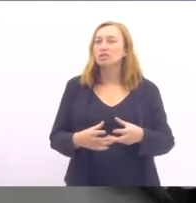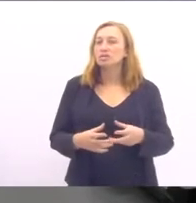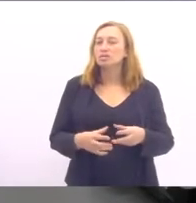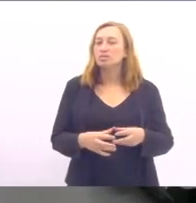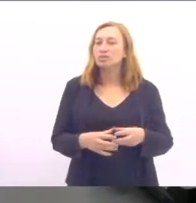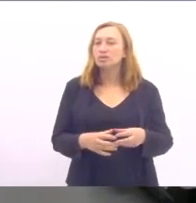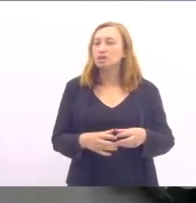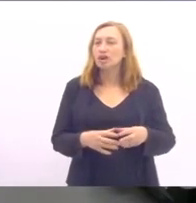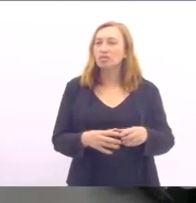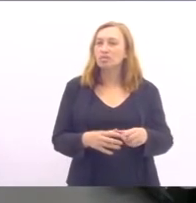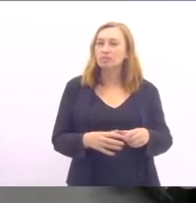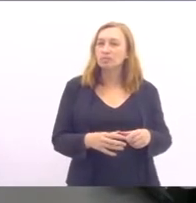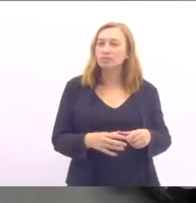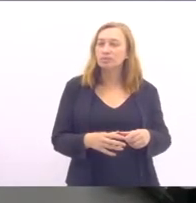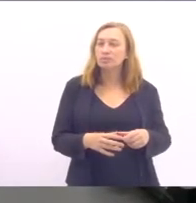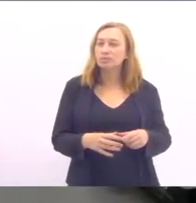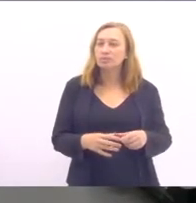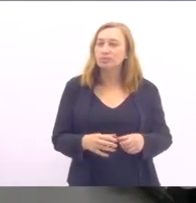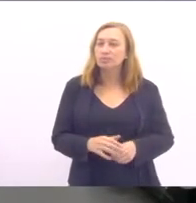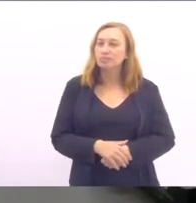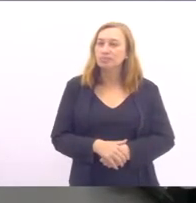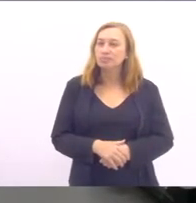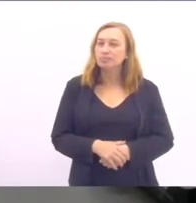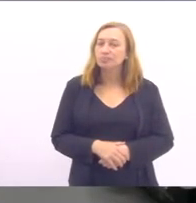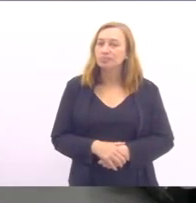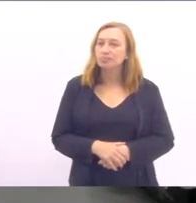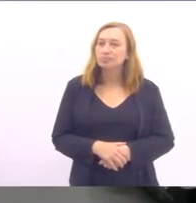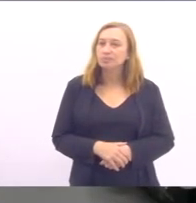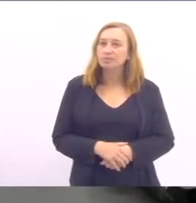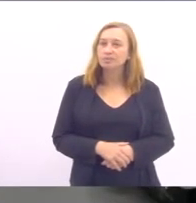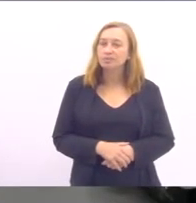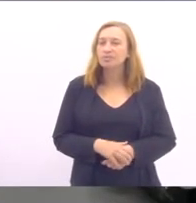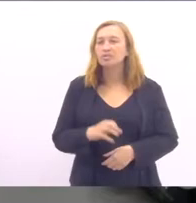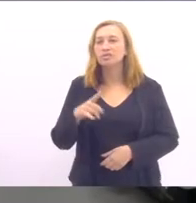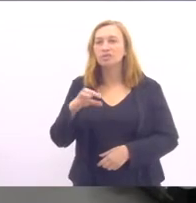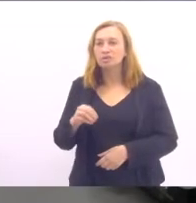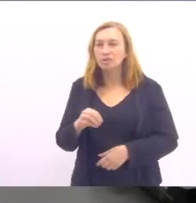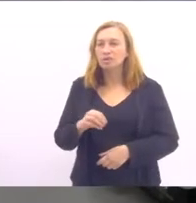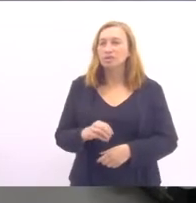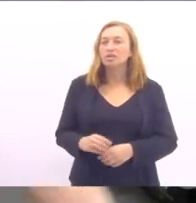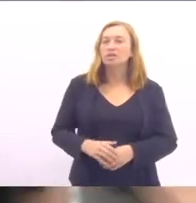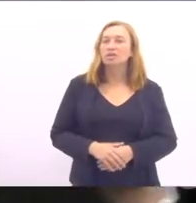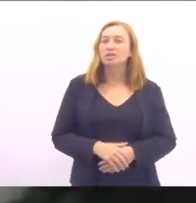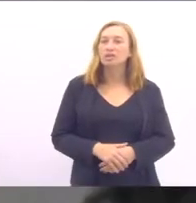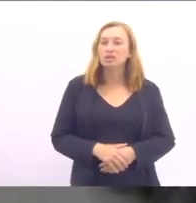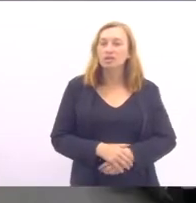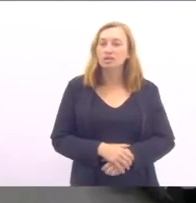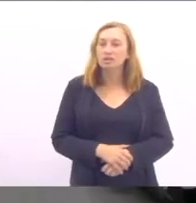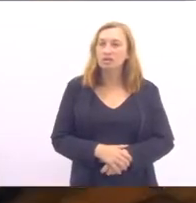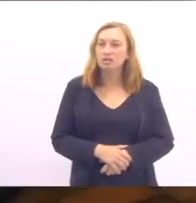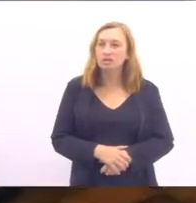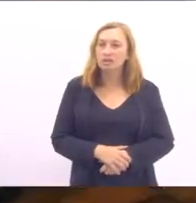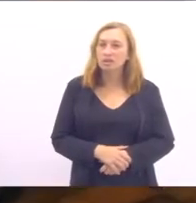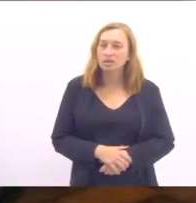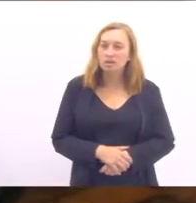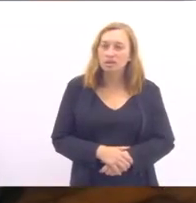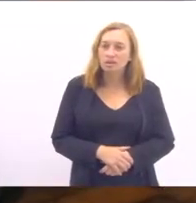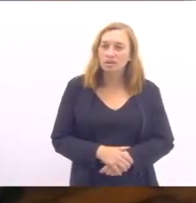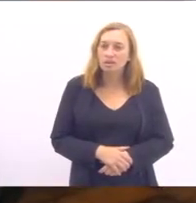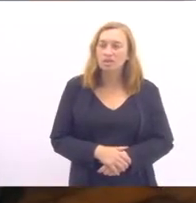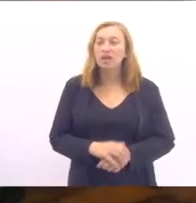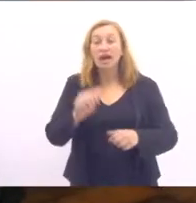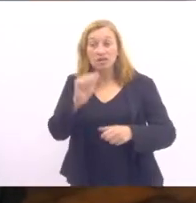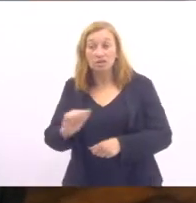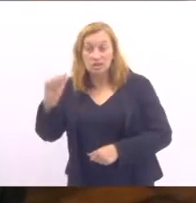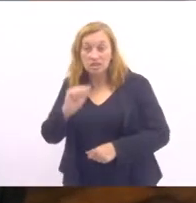resíduos sólidos, isso aqui é o artigo 1, os grandes geradores de resíduos sólidos destinarão prioritariamente o material reciclável para